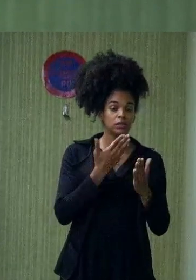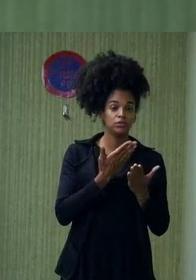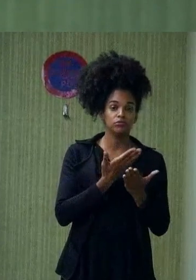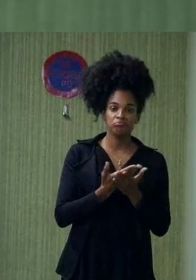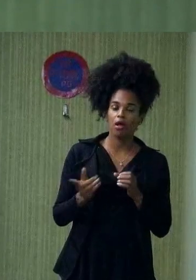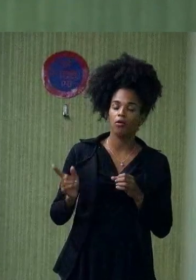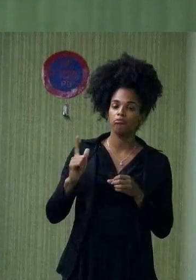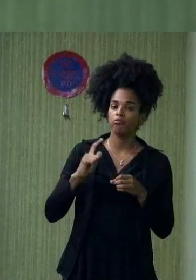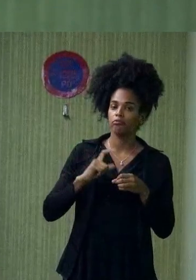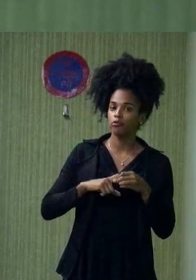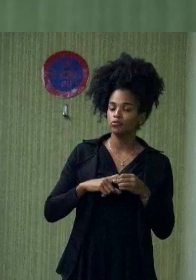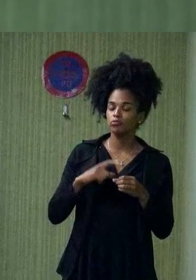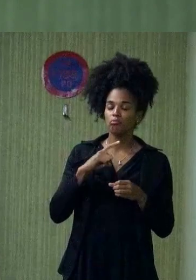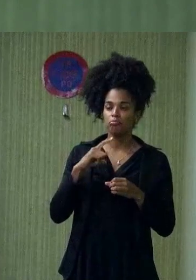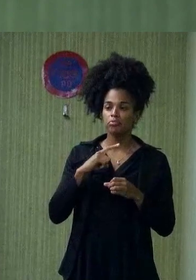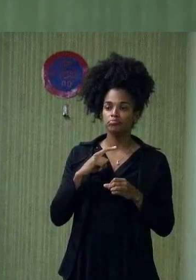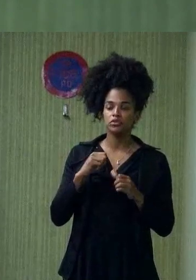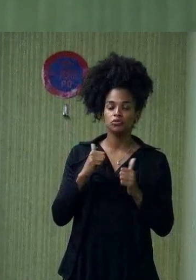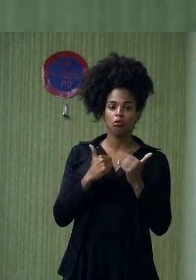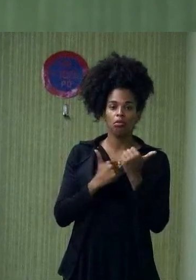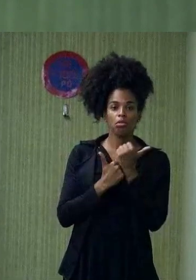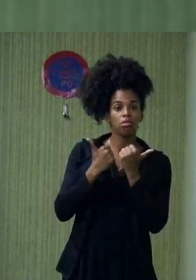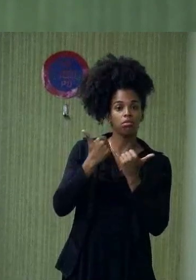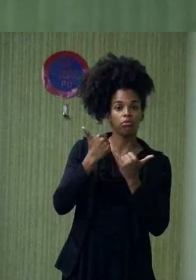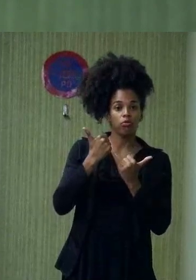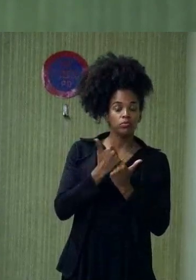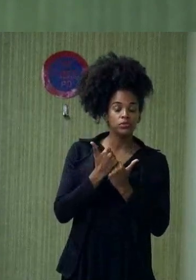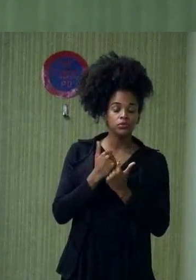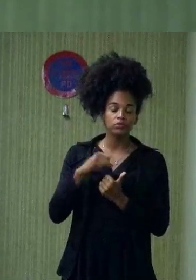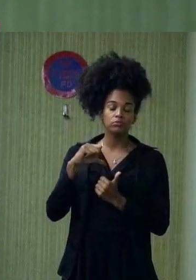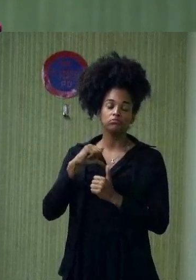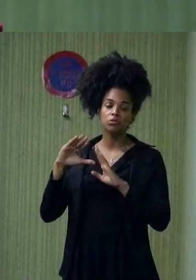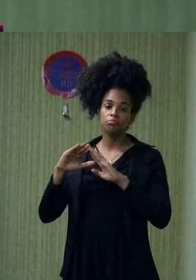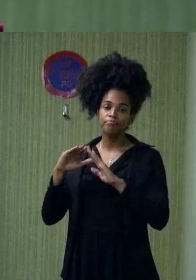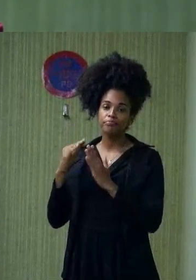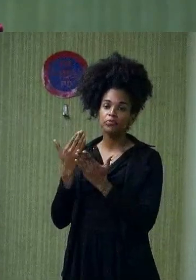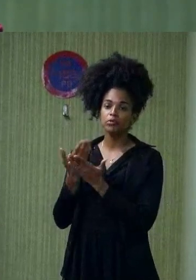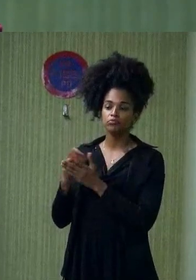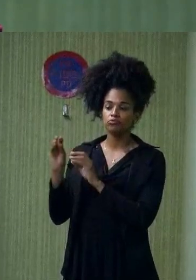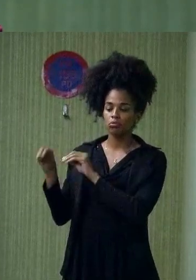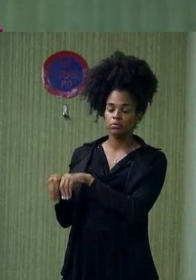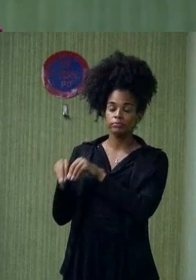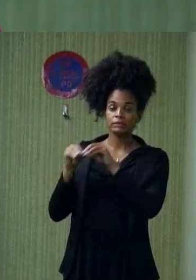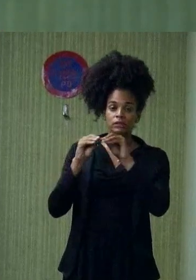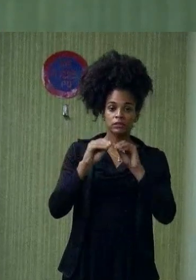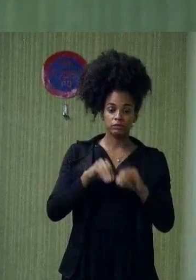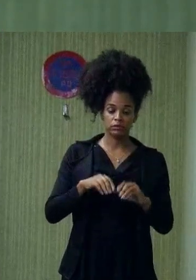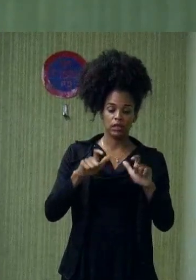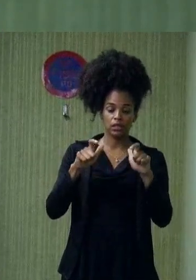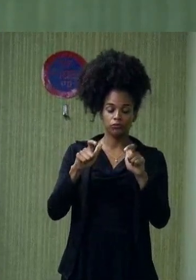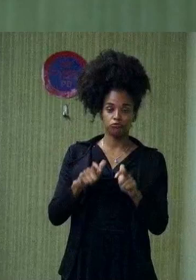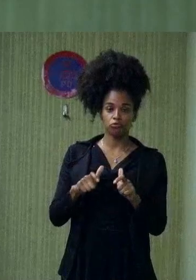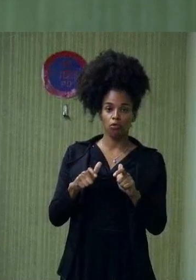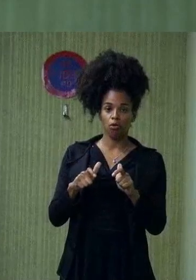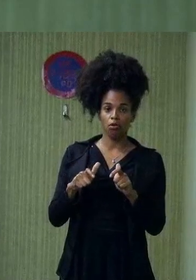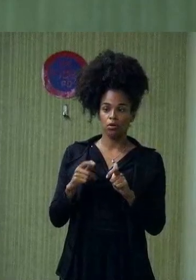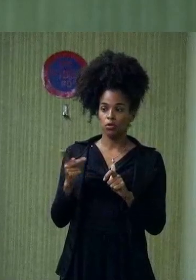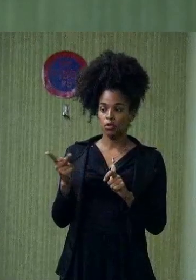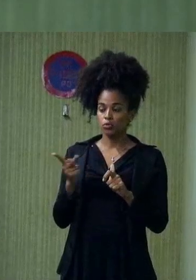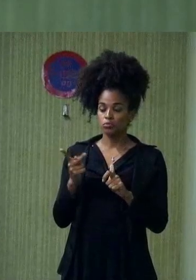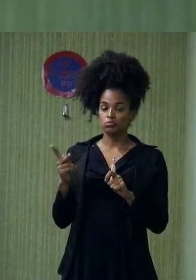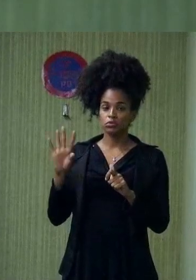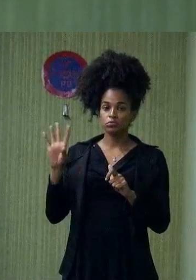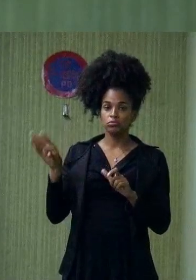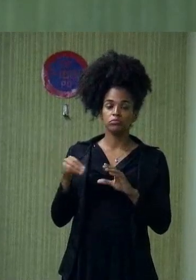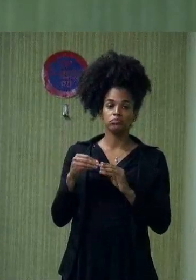revesamento tem escolas que receberam outras escolas pros seus espaços também são as escolas madrinhas que